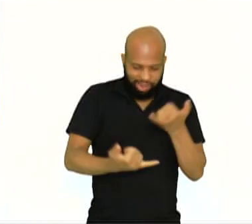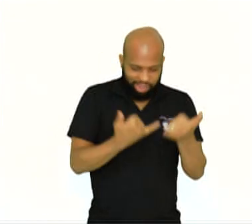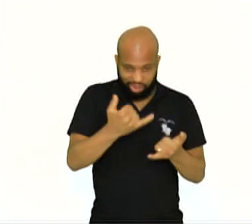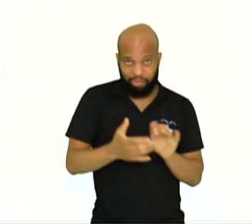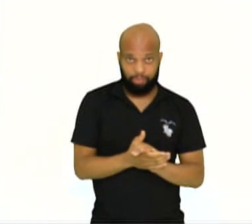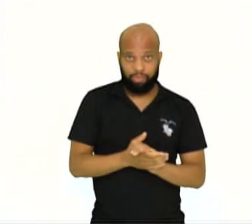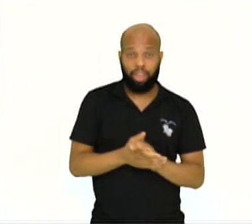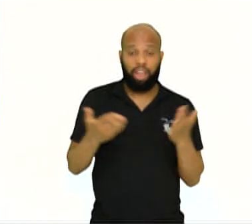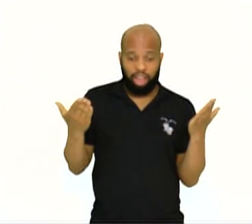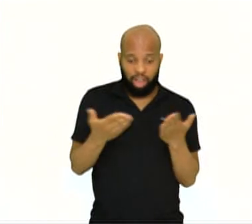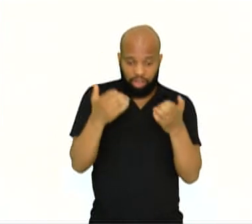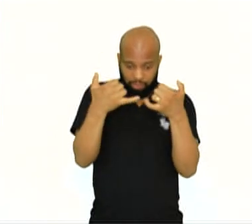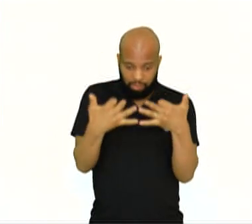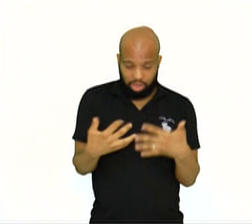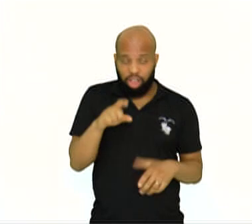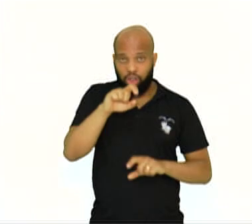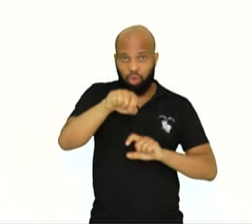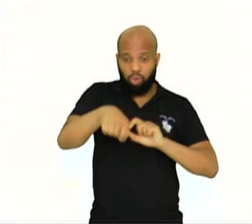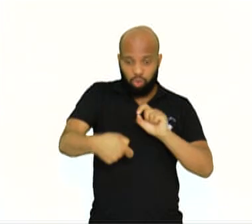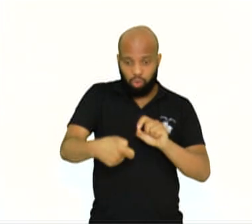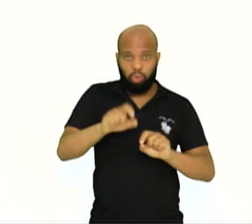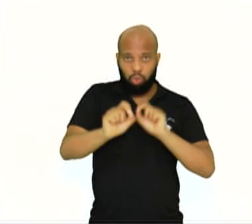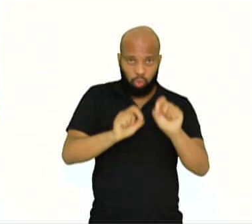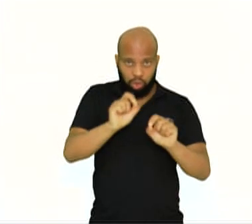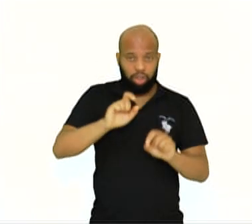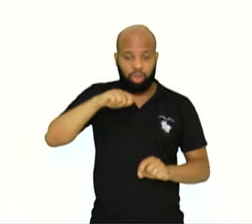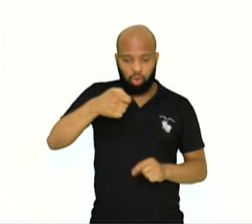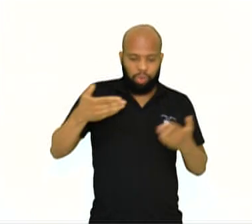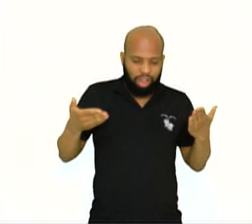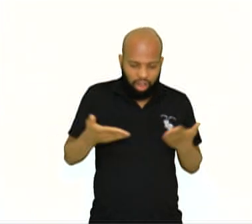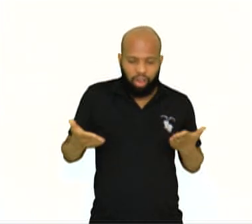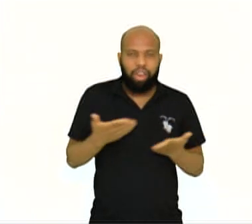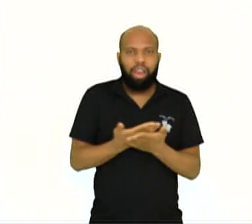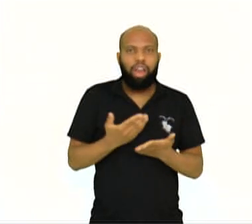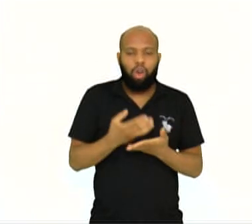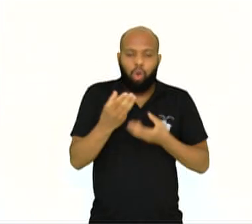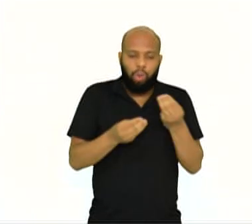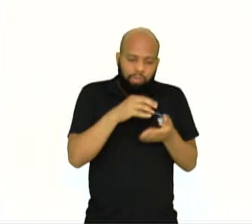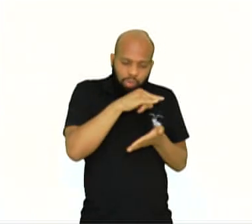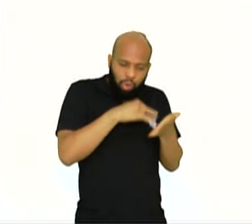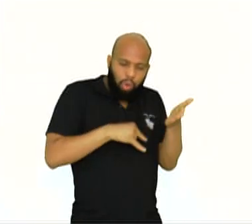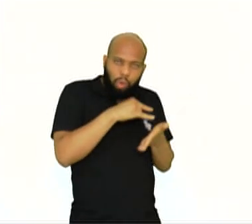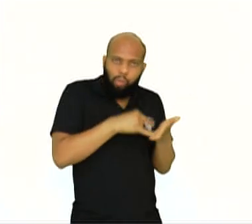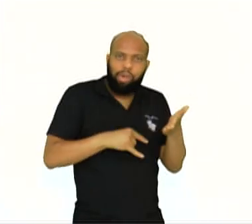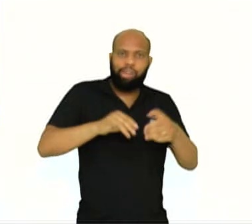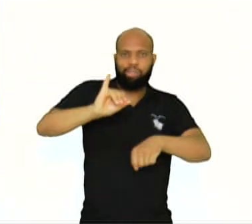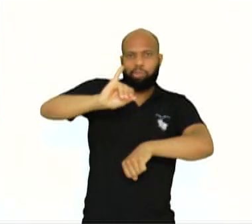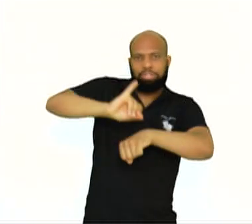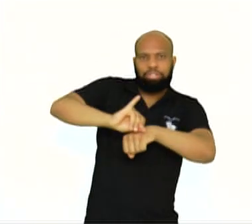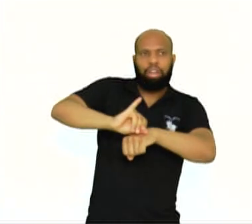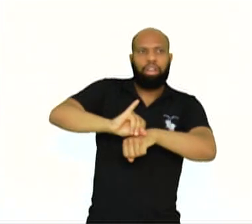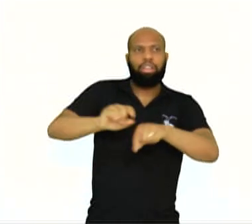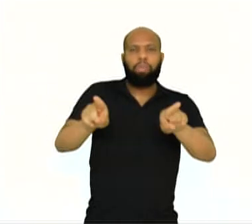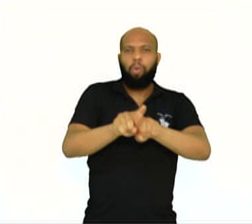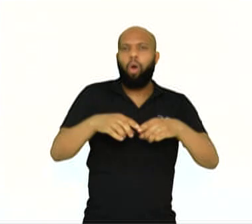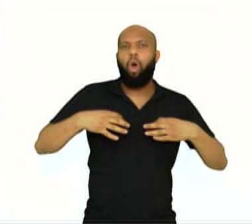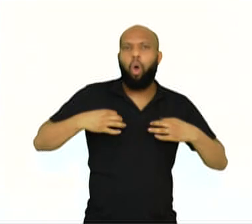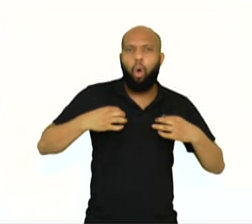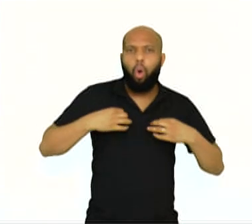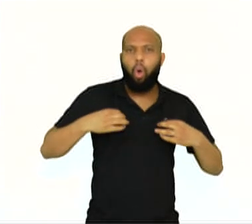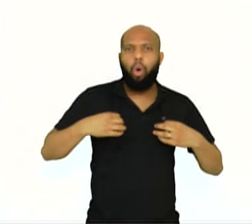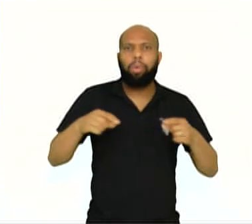está falando aqui sobre, nessa nossa aula, como os documentos, como os objetos, como as roupas, como